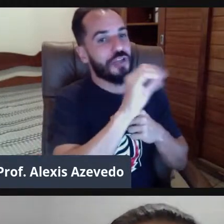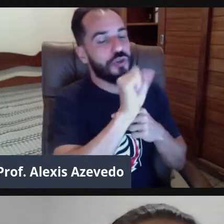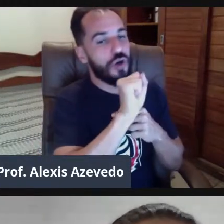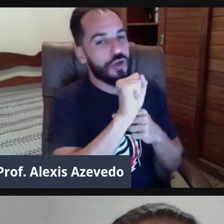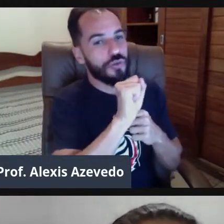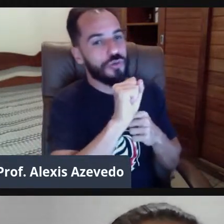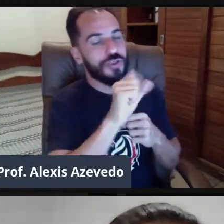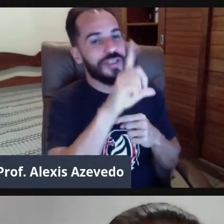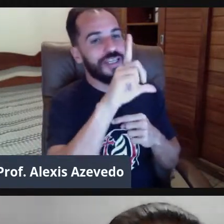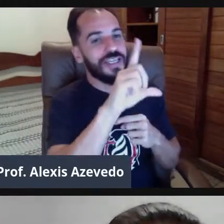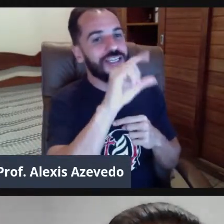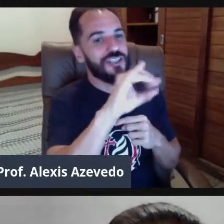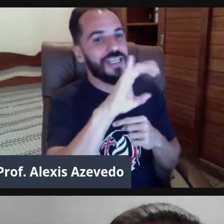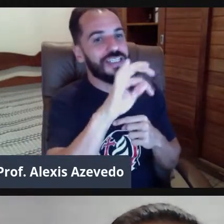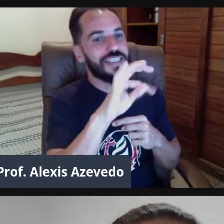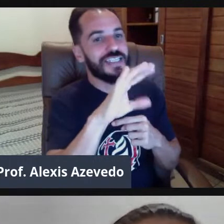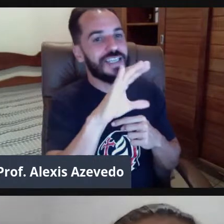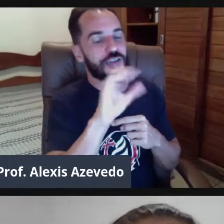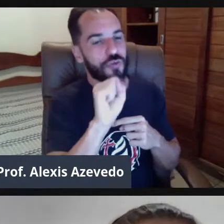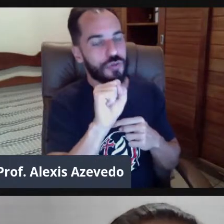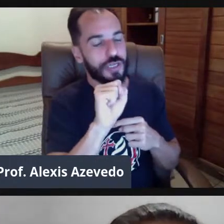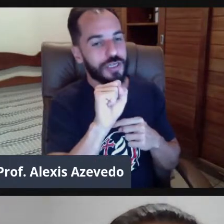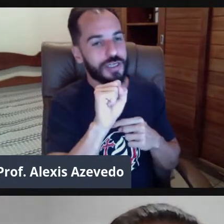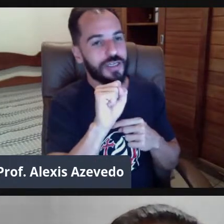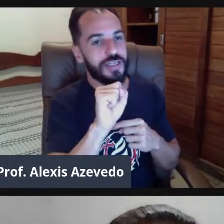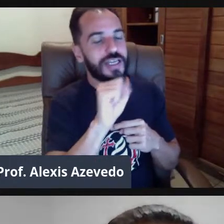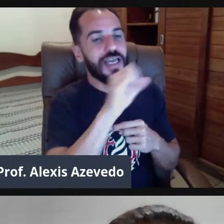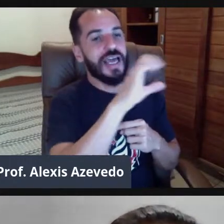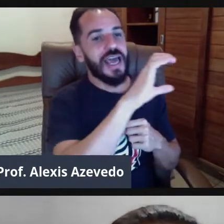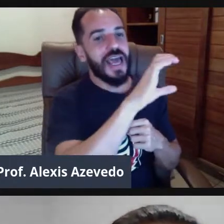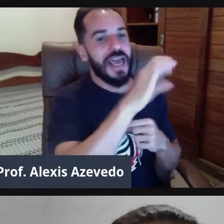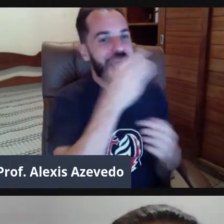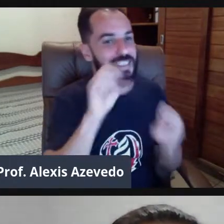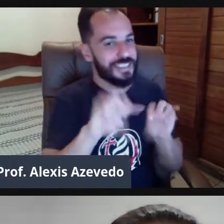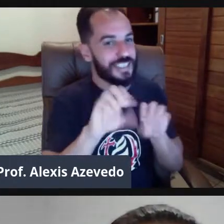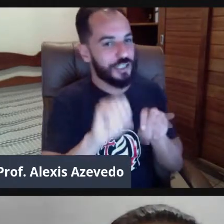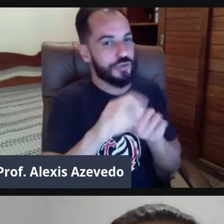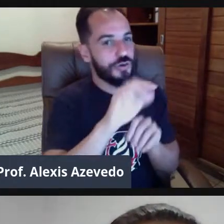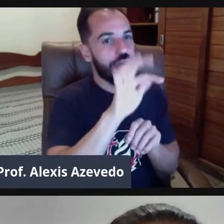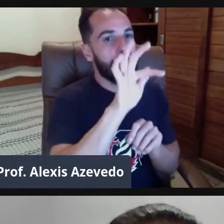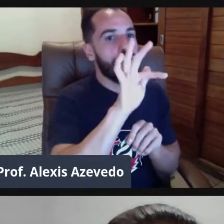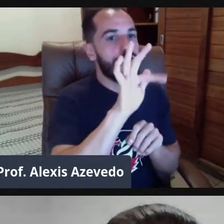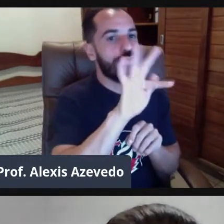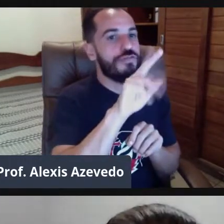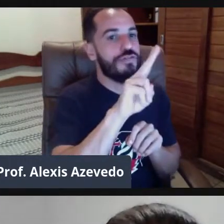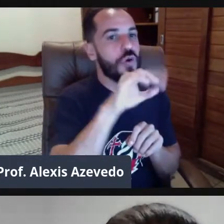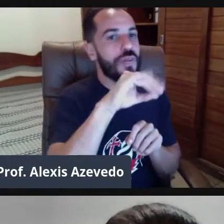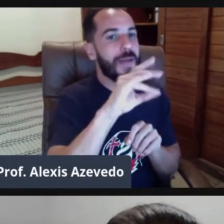licenciatura Ensino Fundamental e fazer o estágio. Então, matricular no